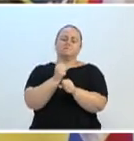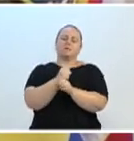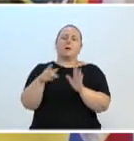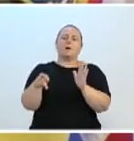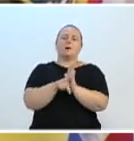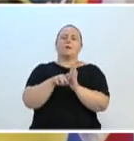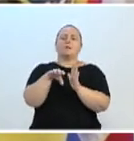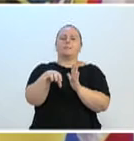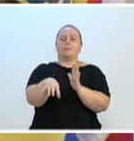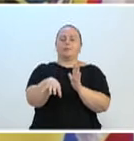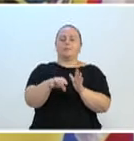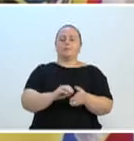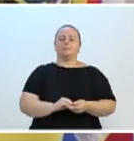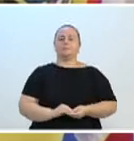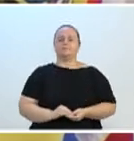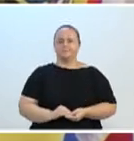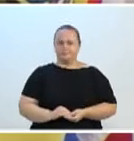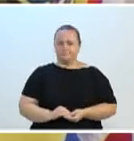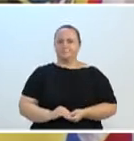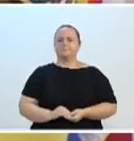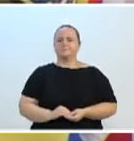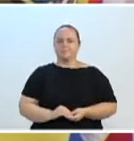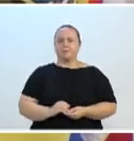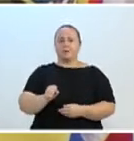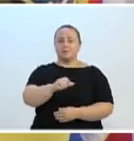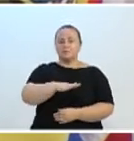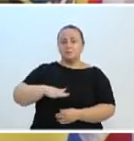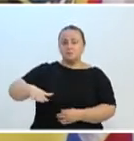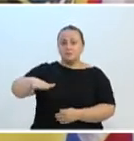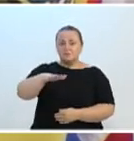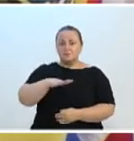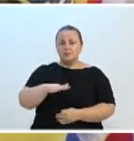muito cobrados pela sociedade pelo fato de hoje